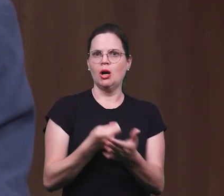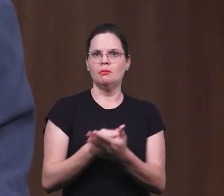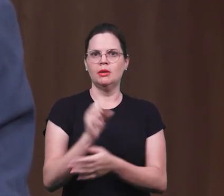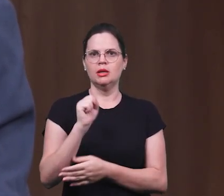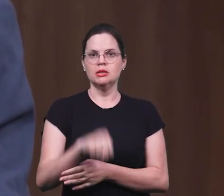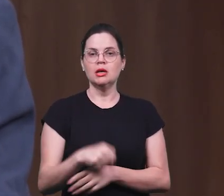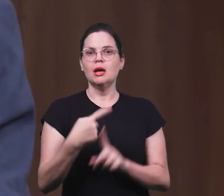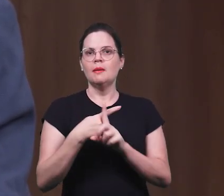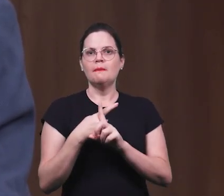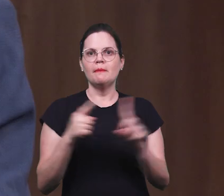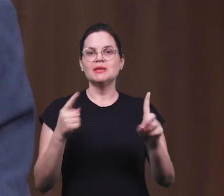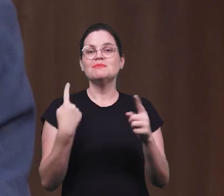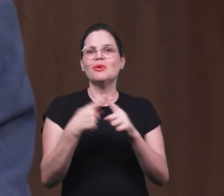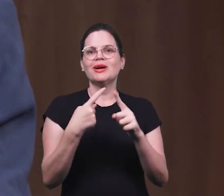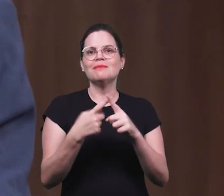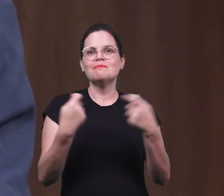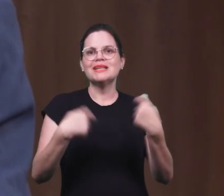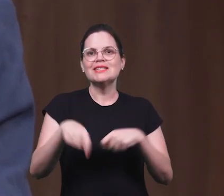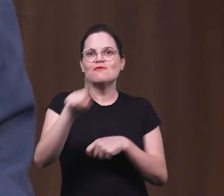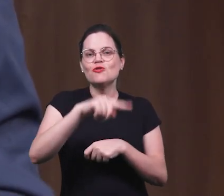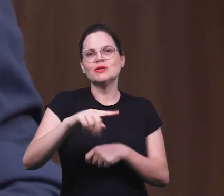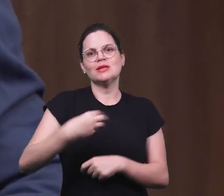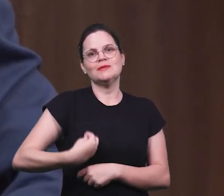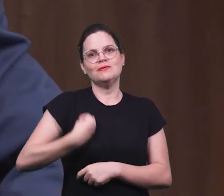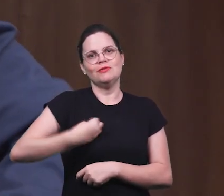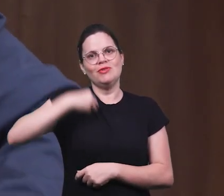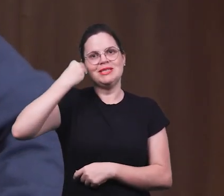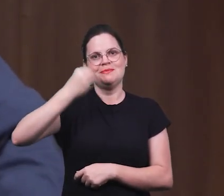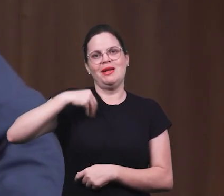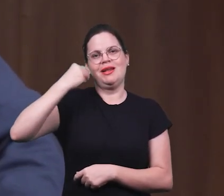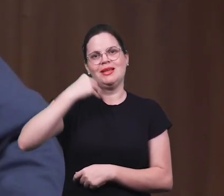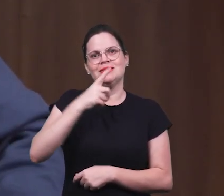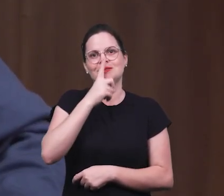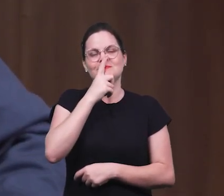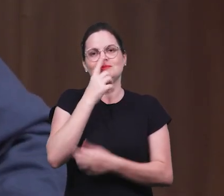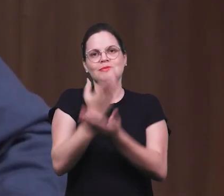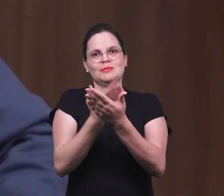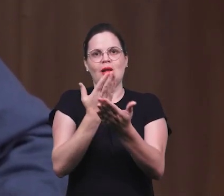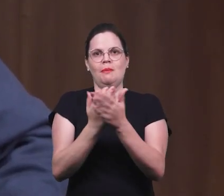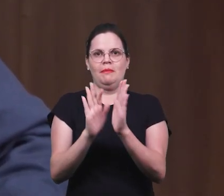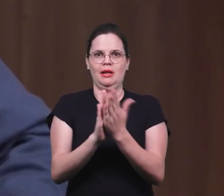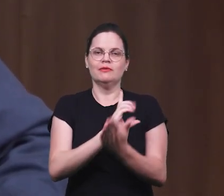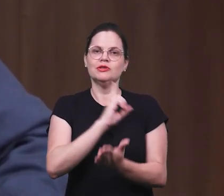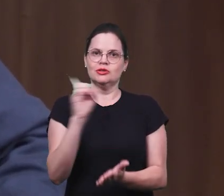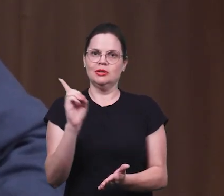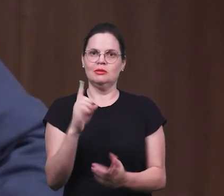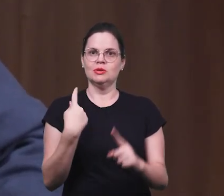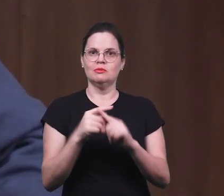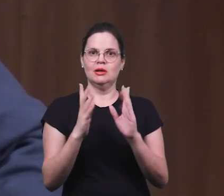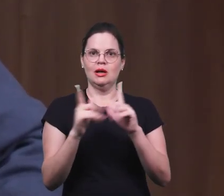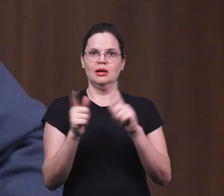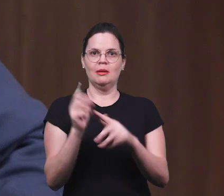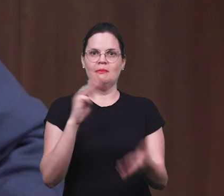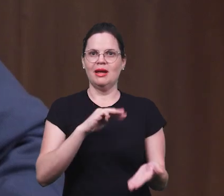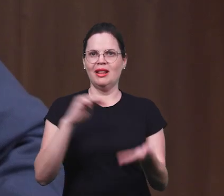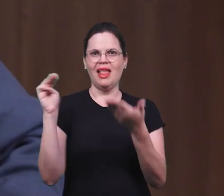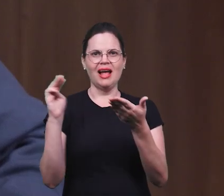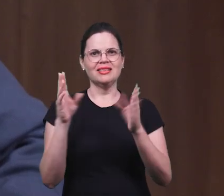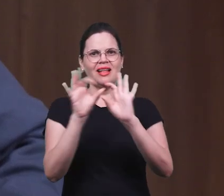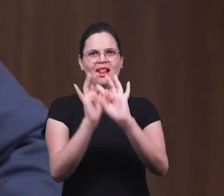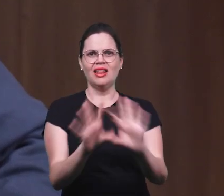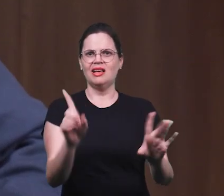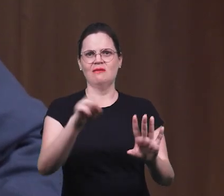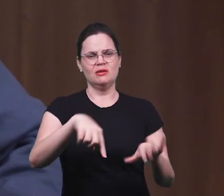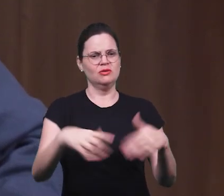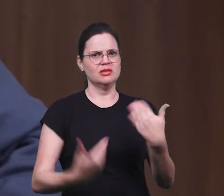demais cobranças, eu acho que podemos considerar o seguinte: a Igreja Cristã Maranata é uma igreja que dá mais liberdade que tudo ao crente. O crente